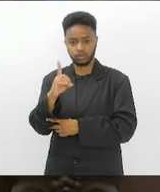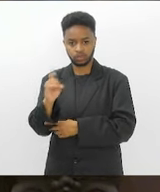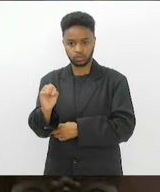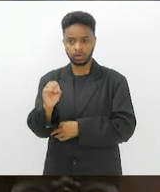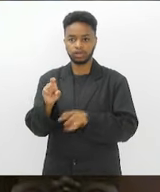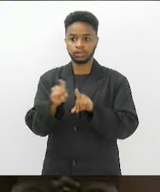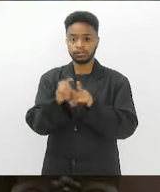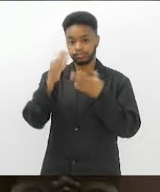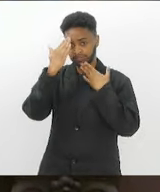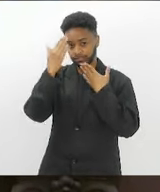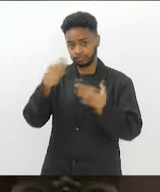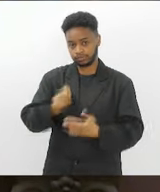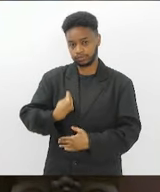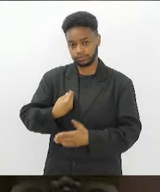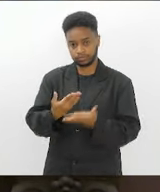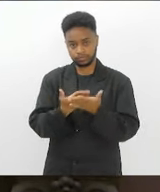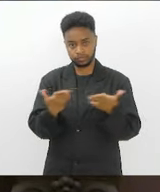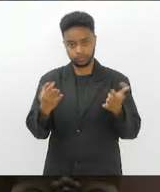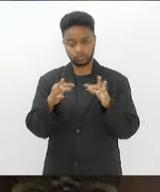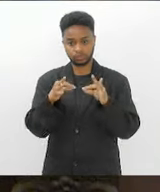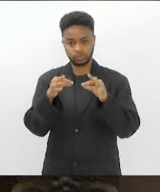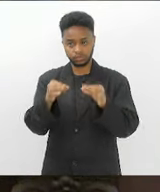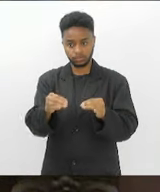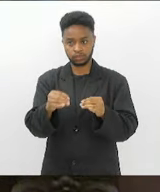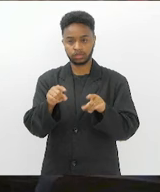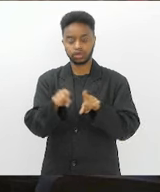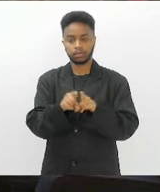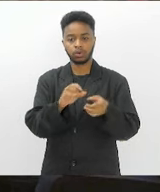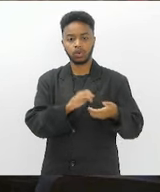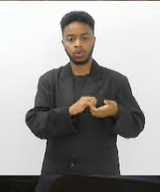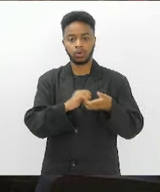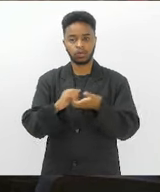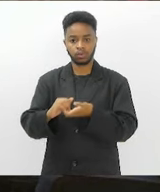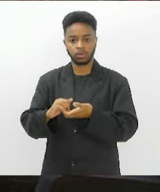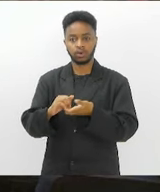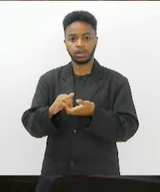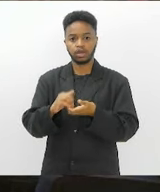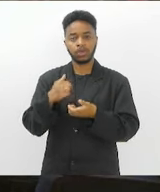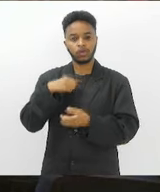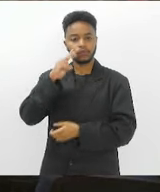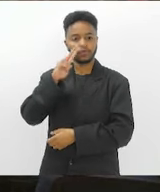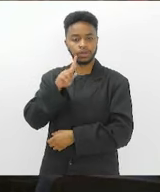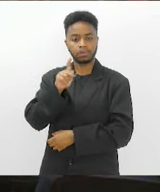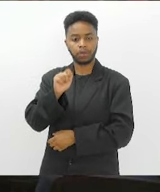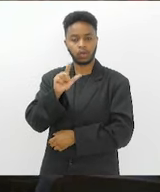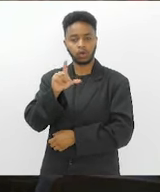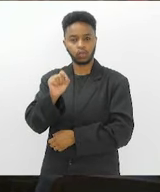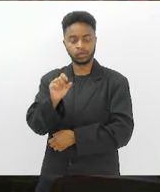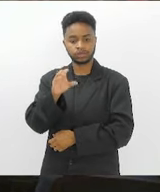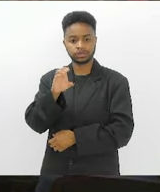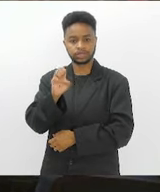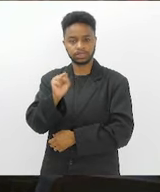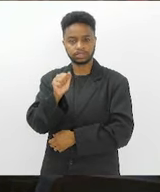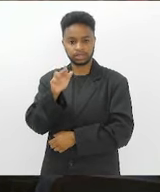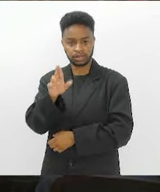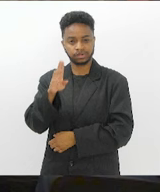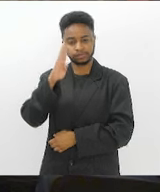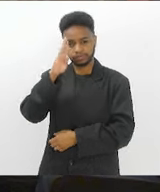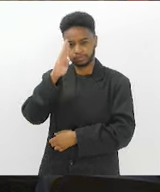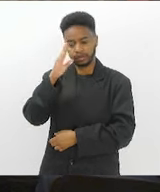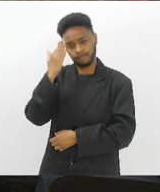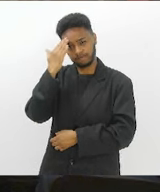obrigado pela presença de todos. Cumprimentar, vi aqui Paulo César Caju, um dos maiores jogadores do futebol